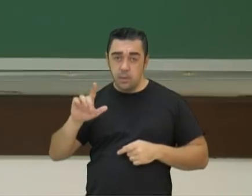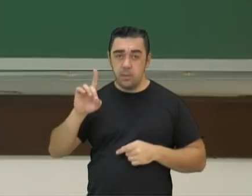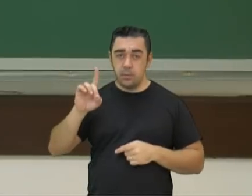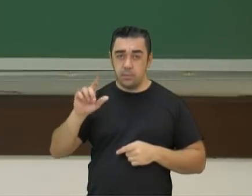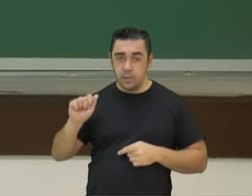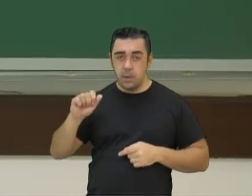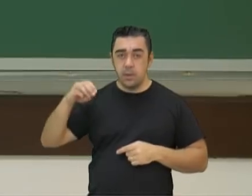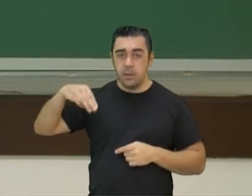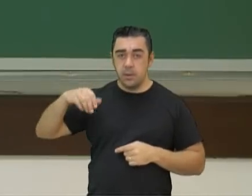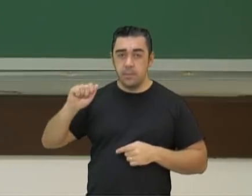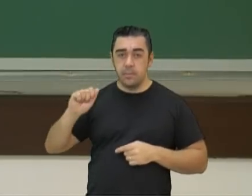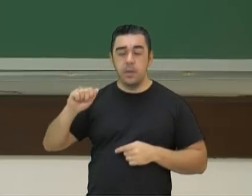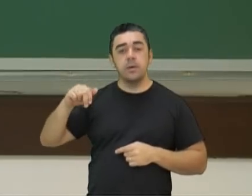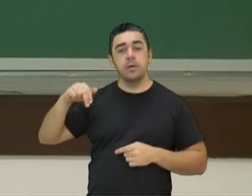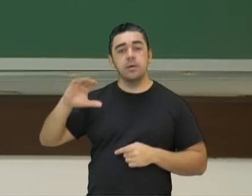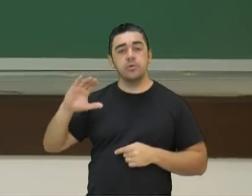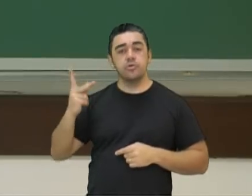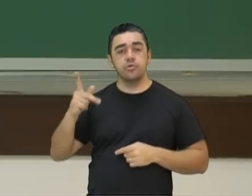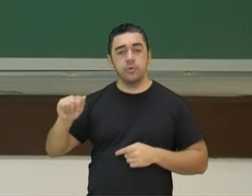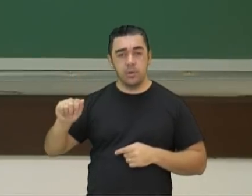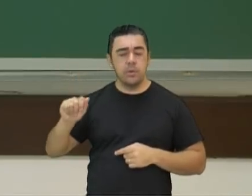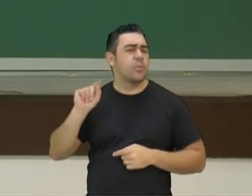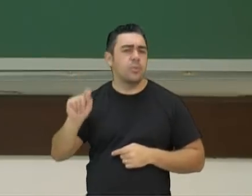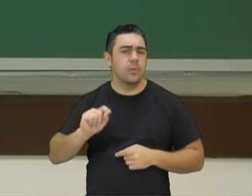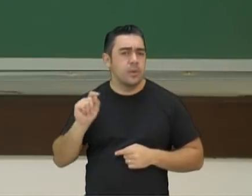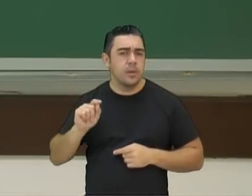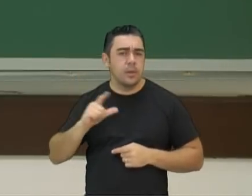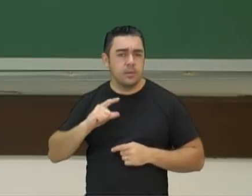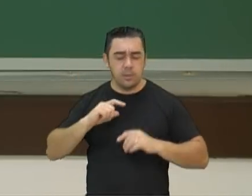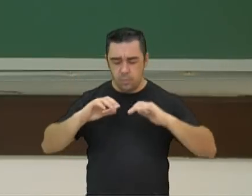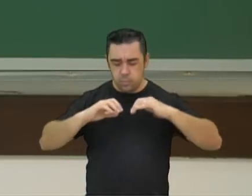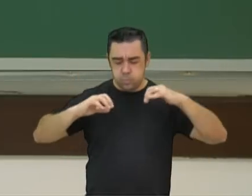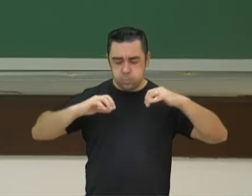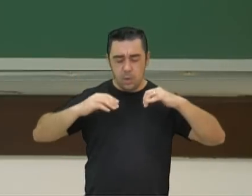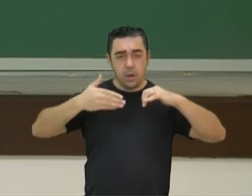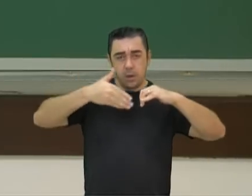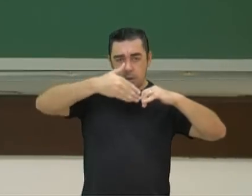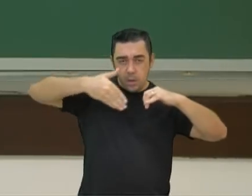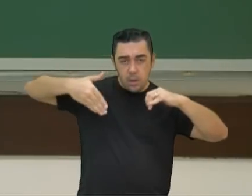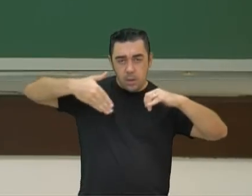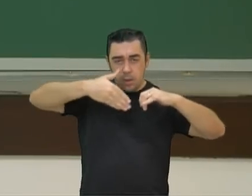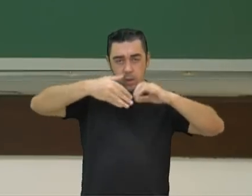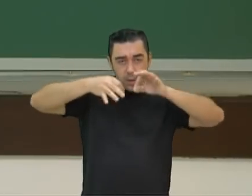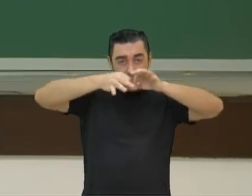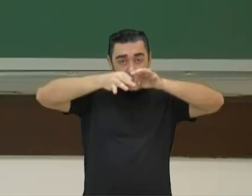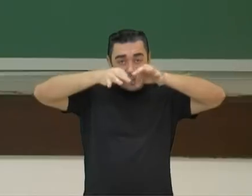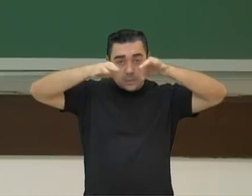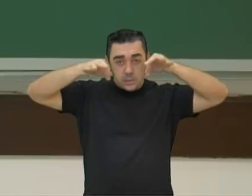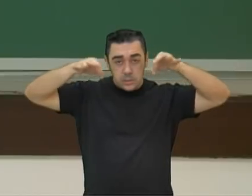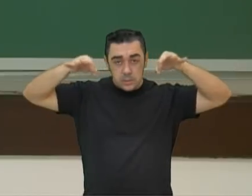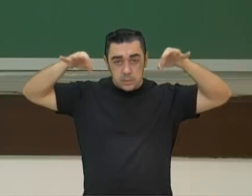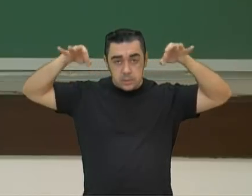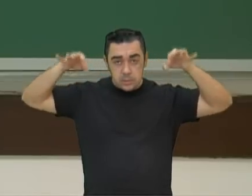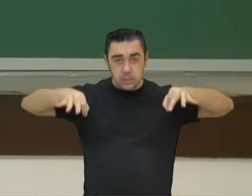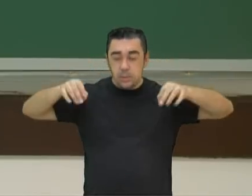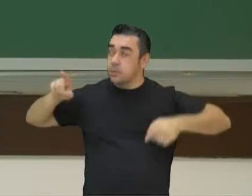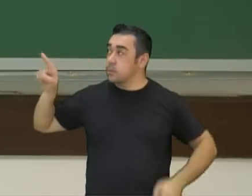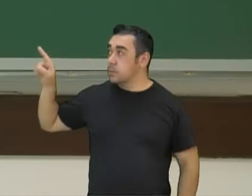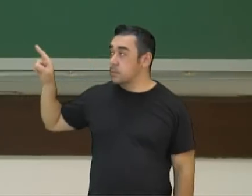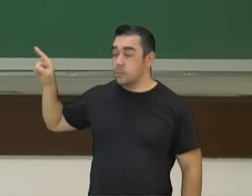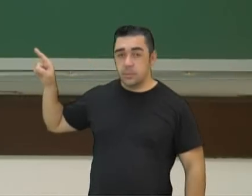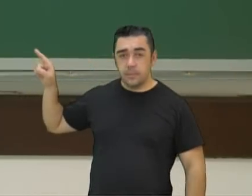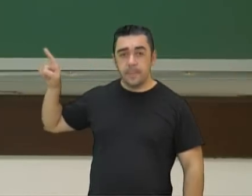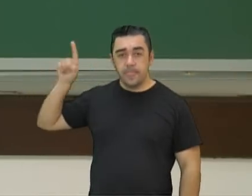o Canal da Mancha. Então, o Canal da Mancha é aquela distância, aquele espaço de água que existe entre